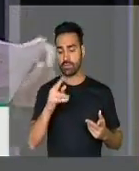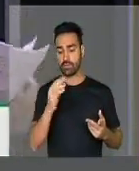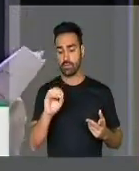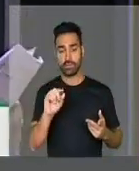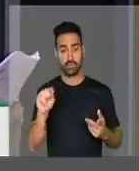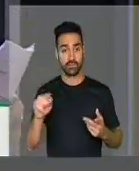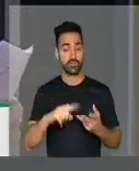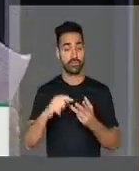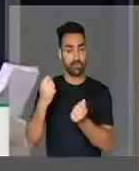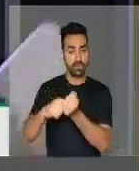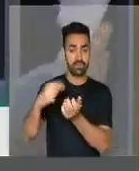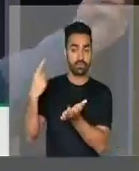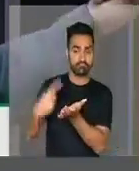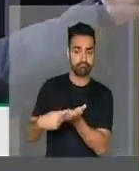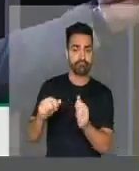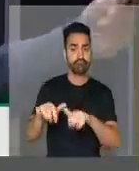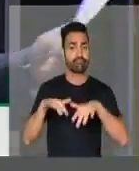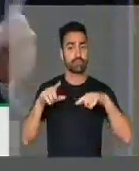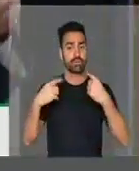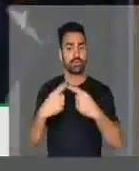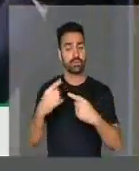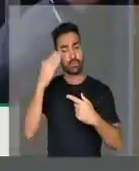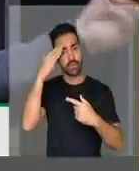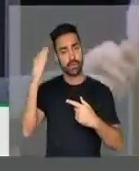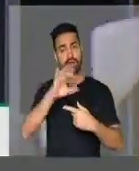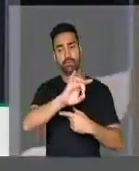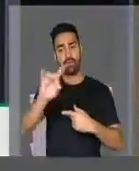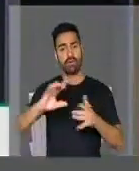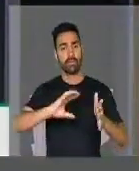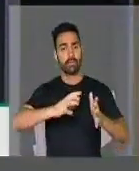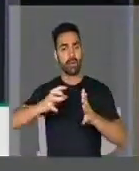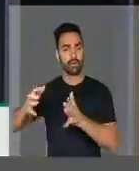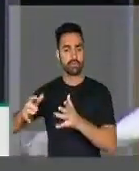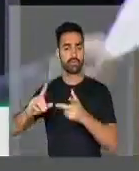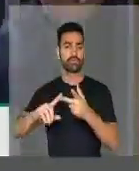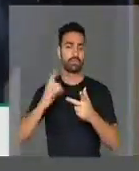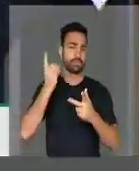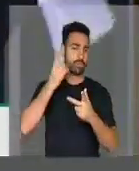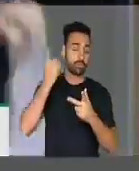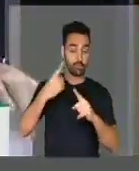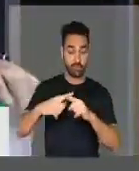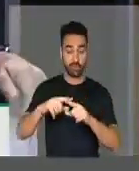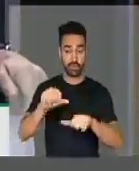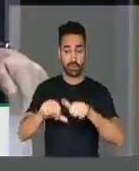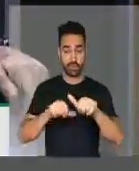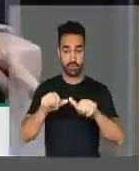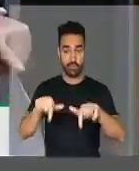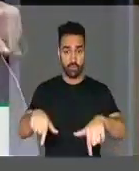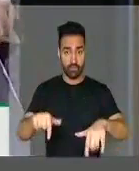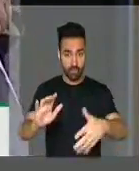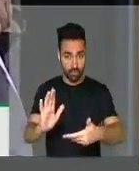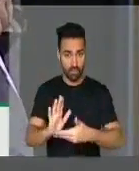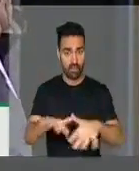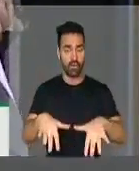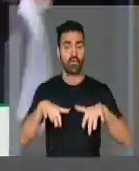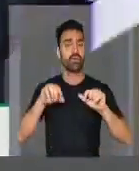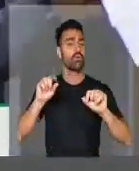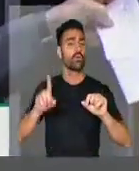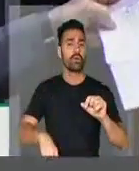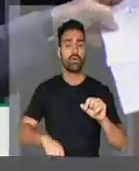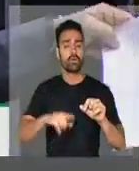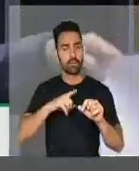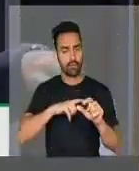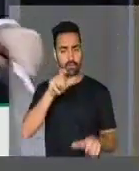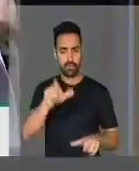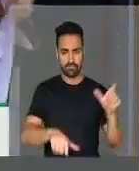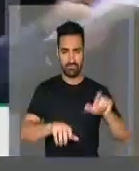esta sessão, agradecer os partidos, os deputados, que transformaram essa Casa do Povo uma casa de